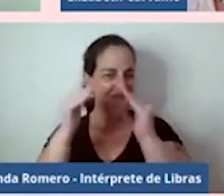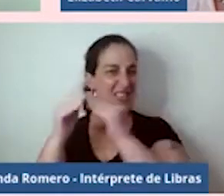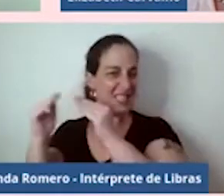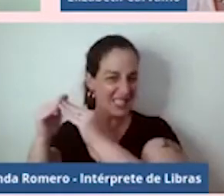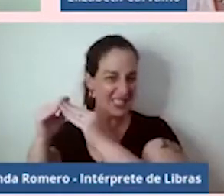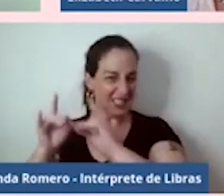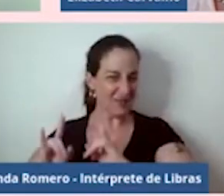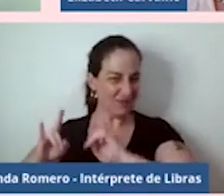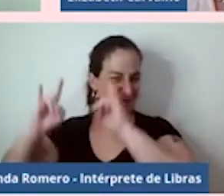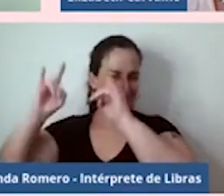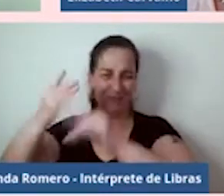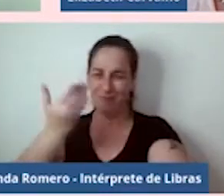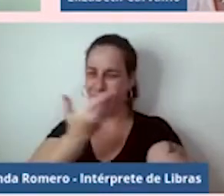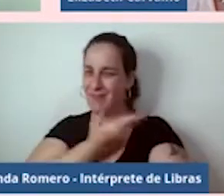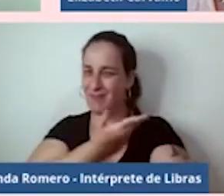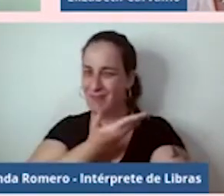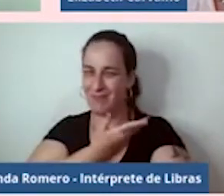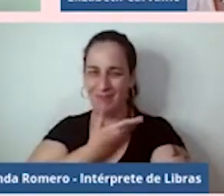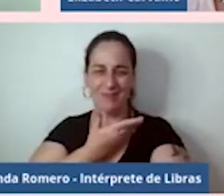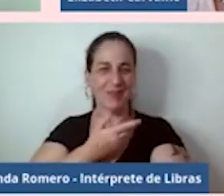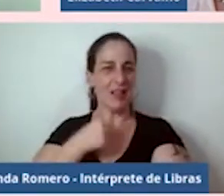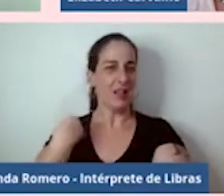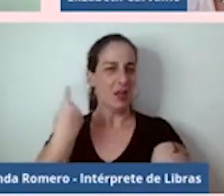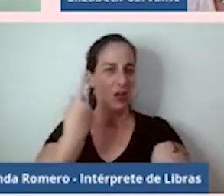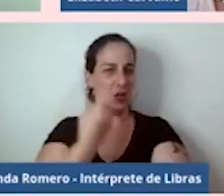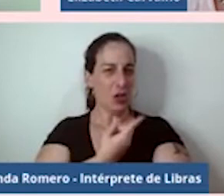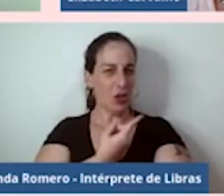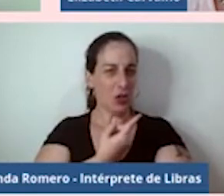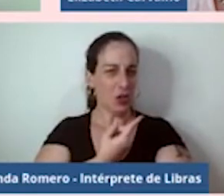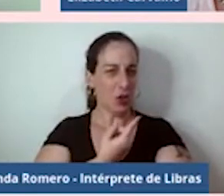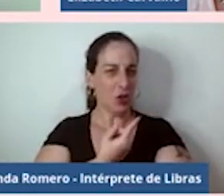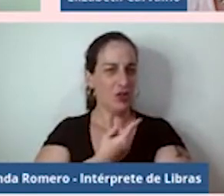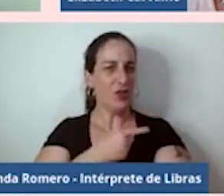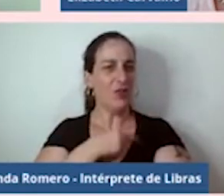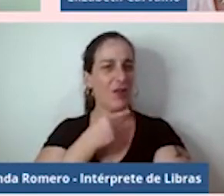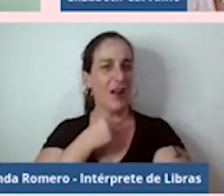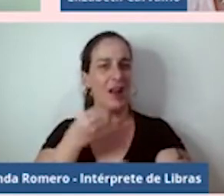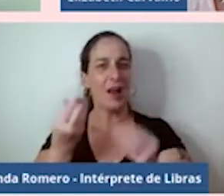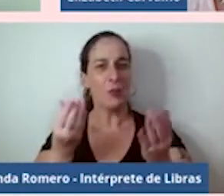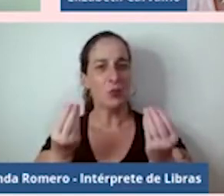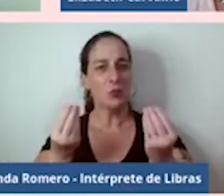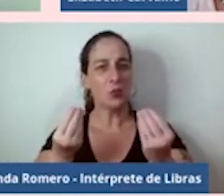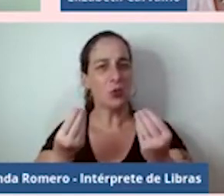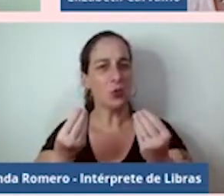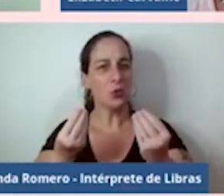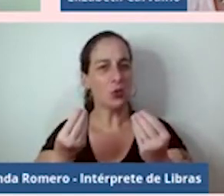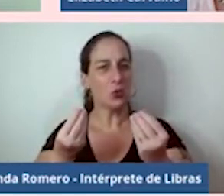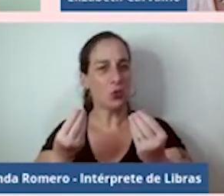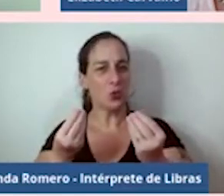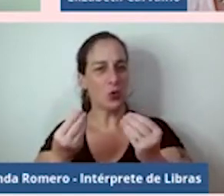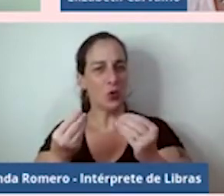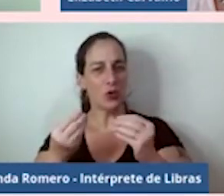amigas, parceiras, e que a gente fala muito, a Pri fala muito em sororidade, né, e